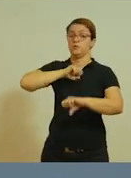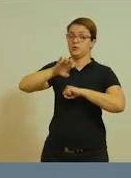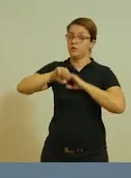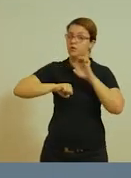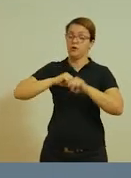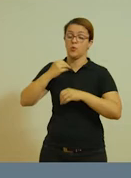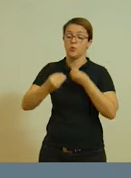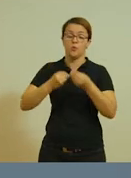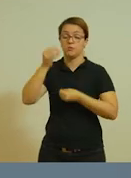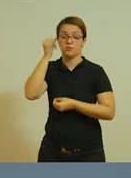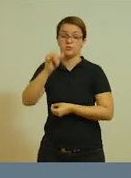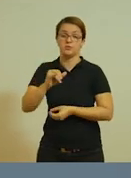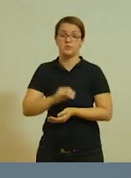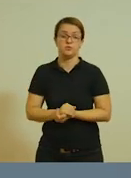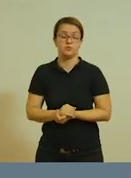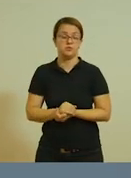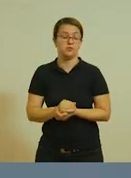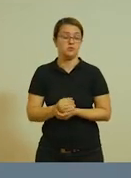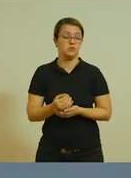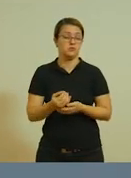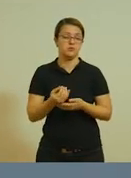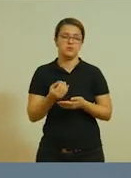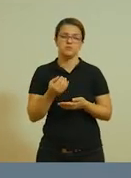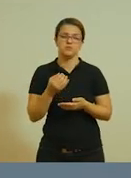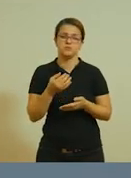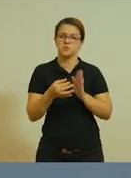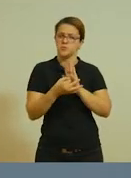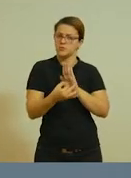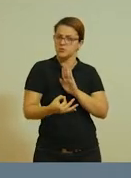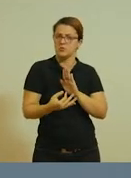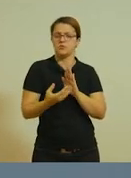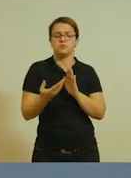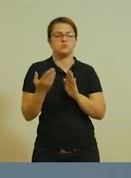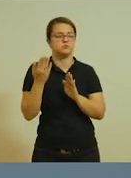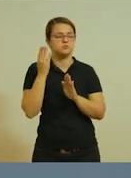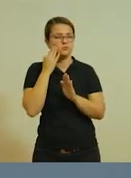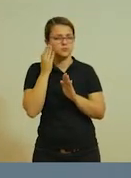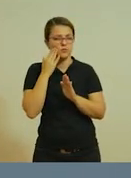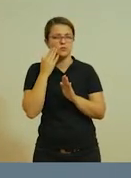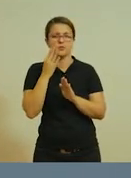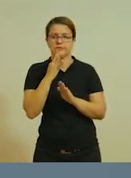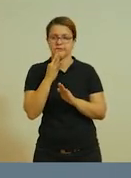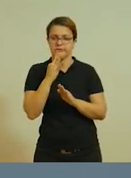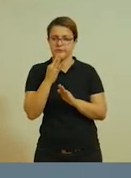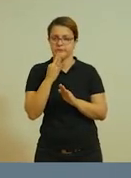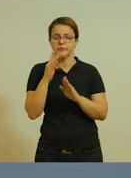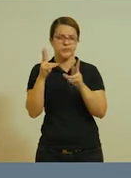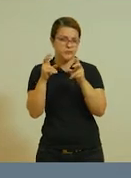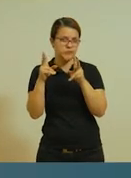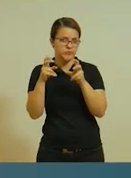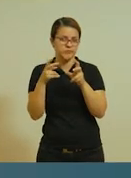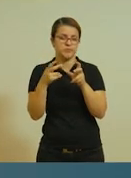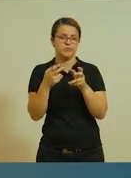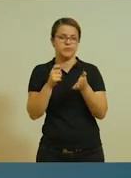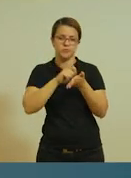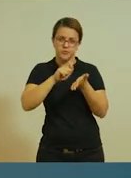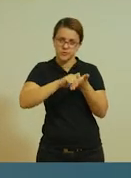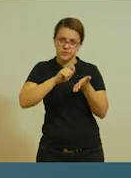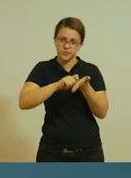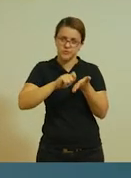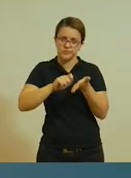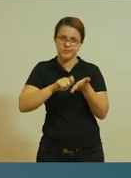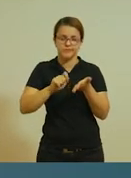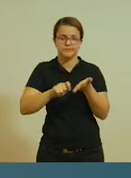vão responder conforme o entendimento de vocês e conforme o conhecimento que vocês já têm sobre o assunto. Na